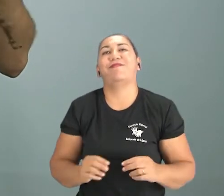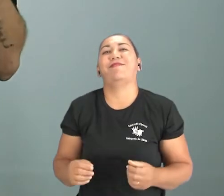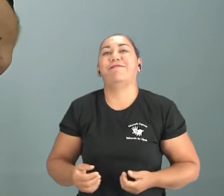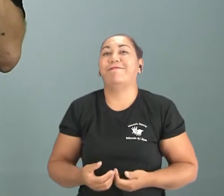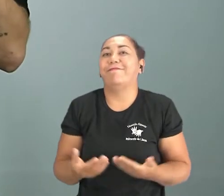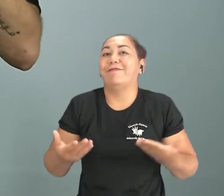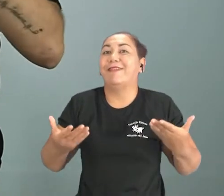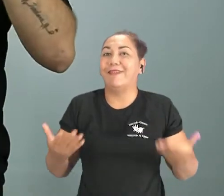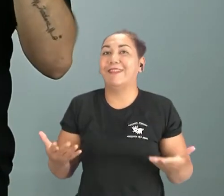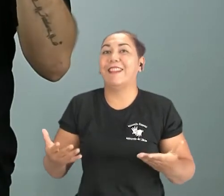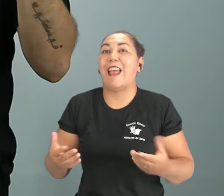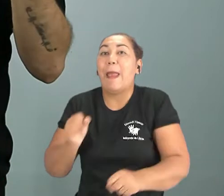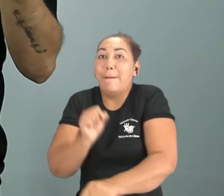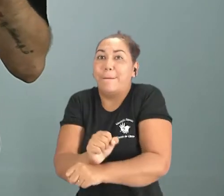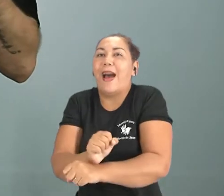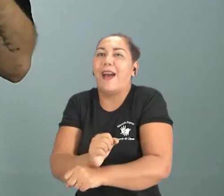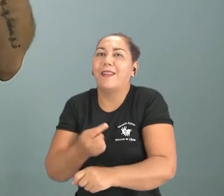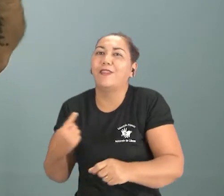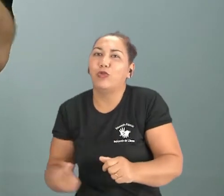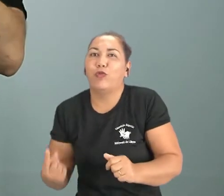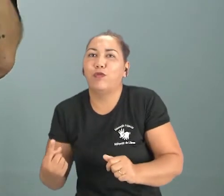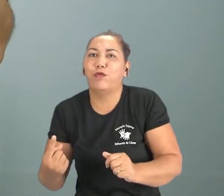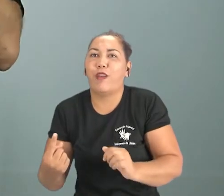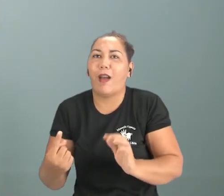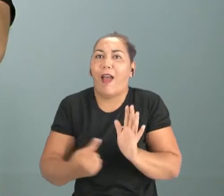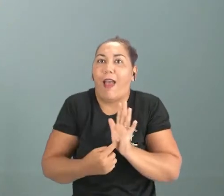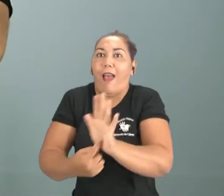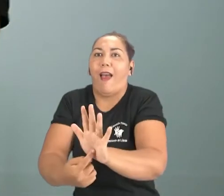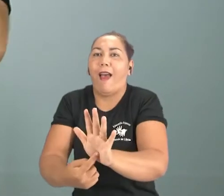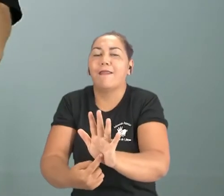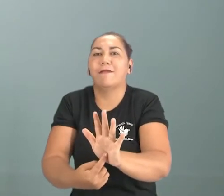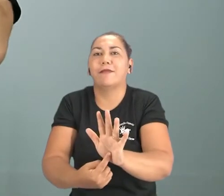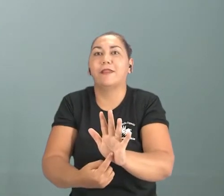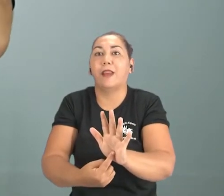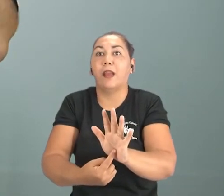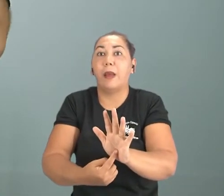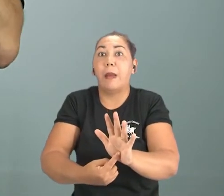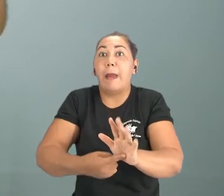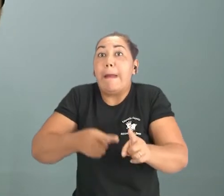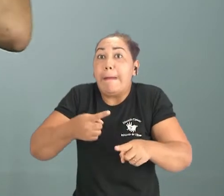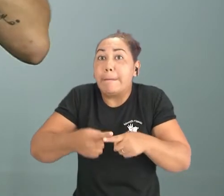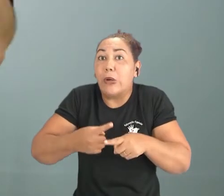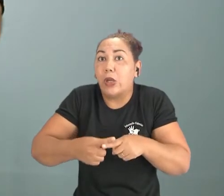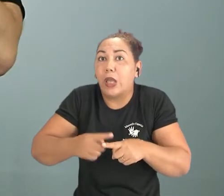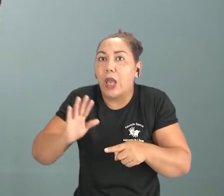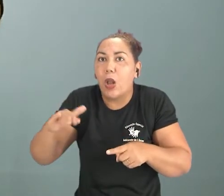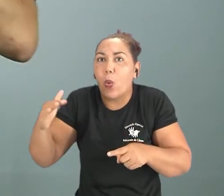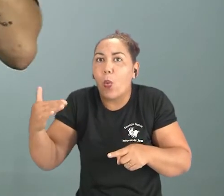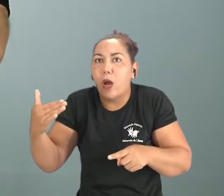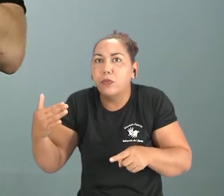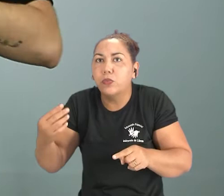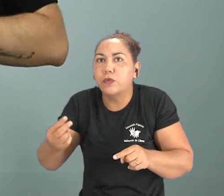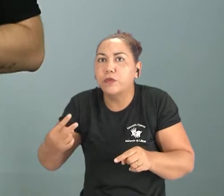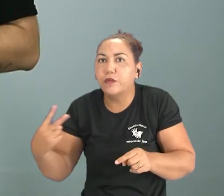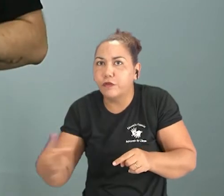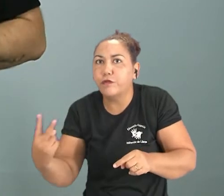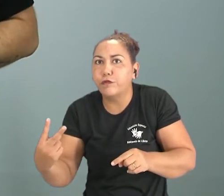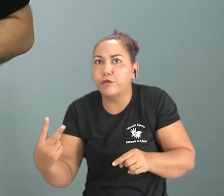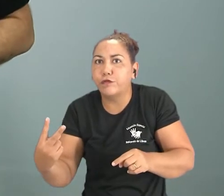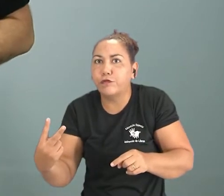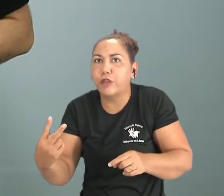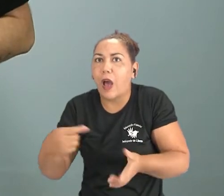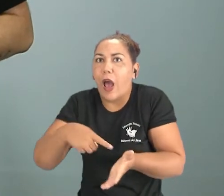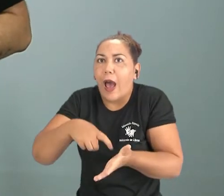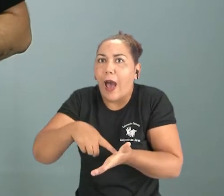aí para de rodopiar e ele aparece porque é um momento ele está rodopiando ali naquele furacãozinho né